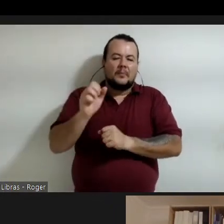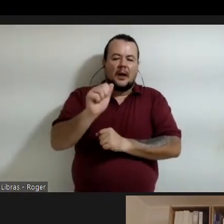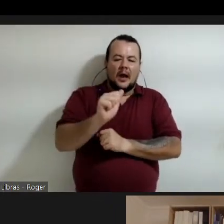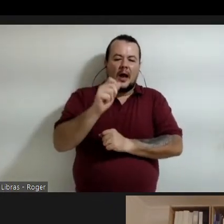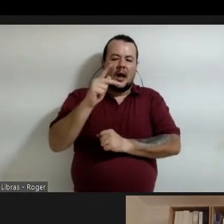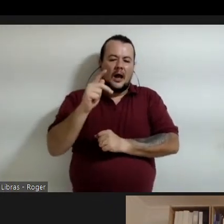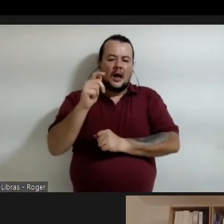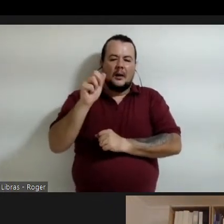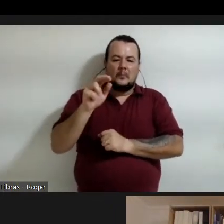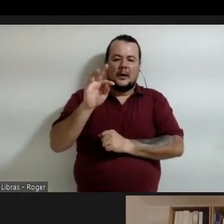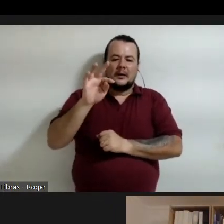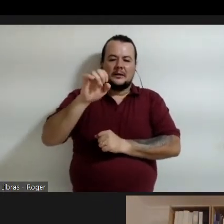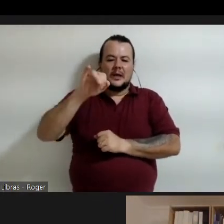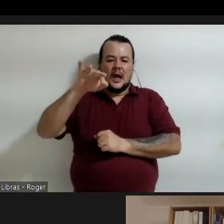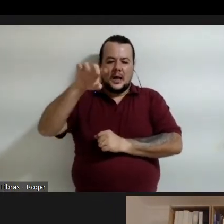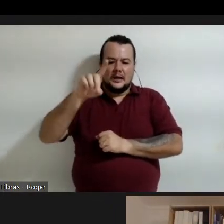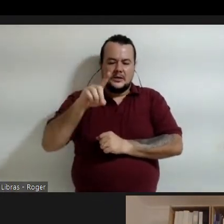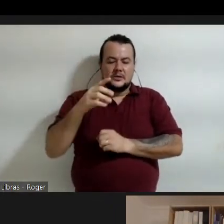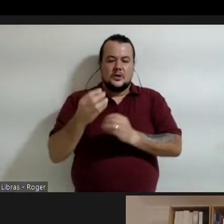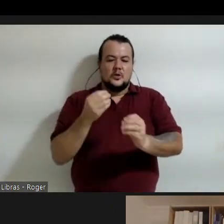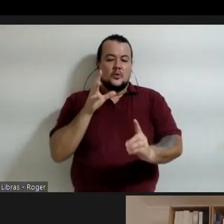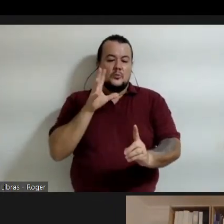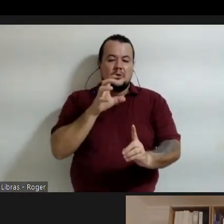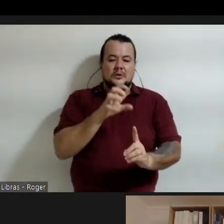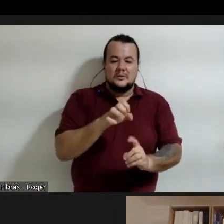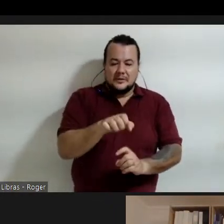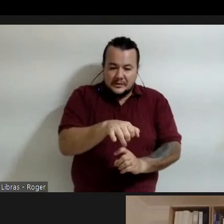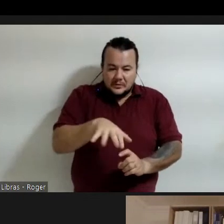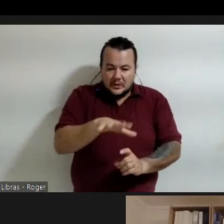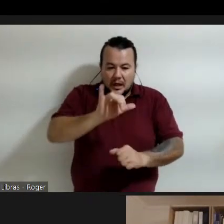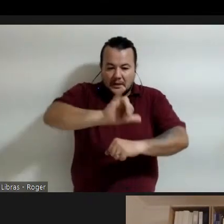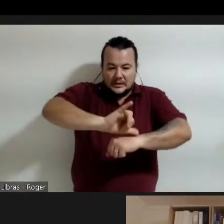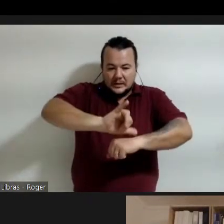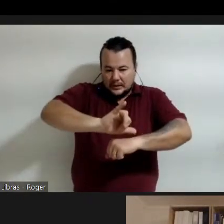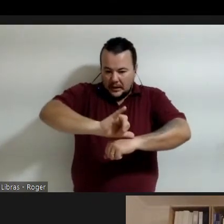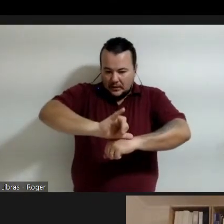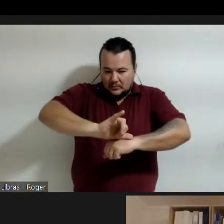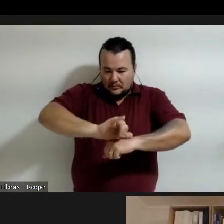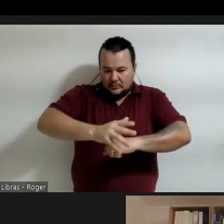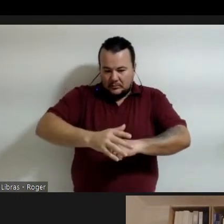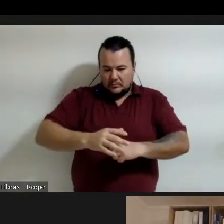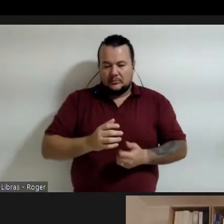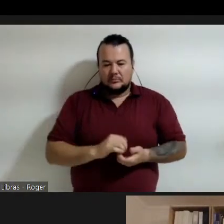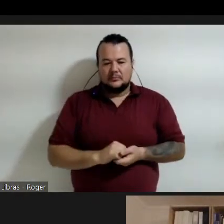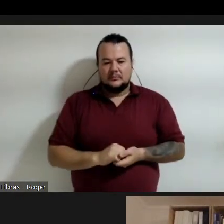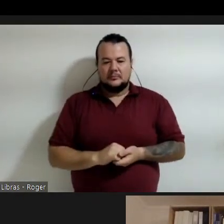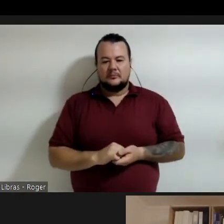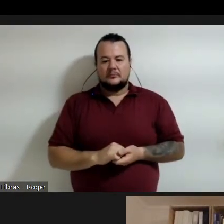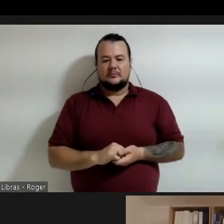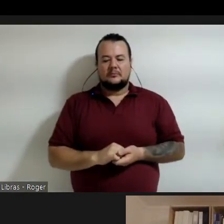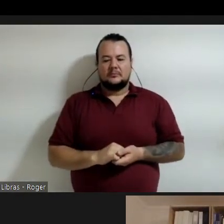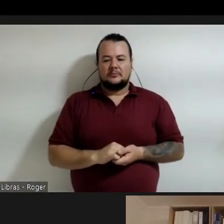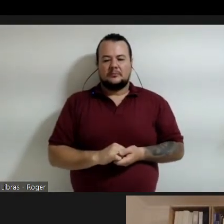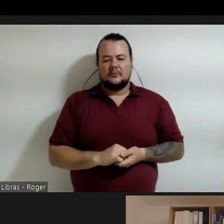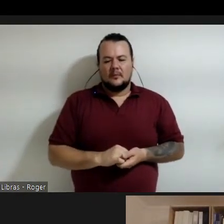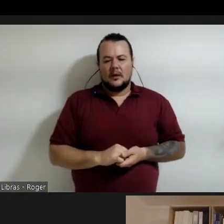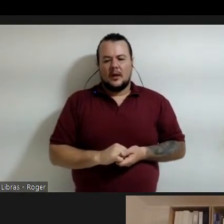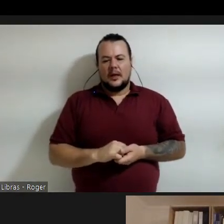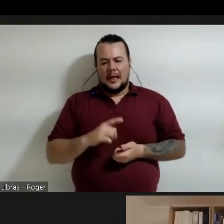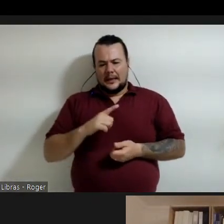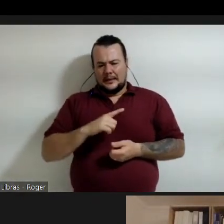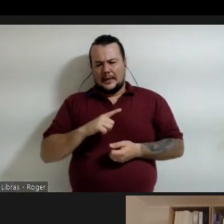áreas centrais da capital. Eu passo agora para a Marianne. Eu lembro que tem, para quem preferir, tem um botão